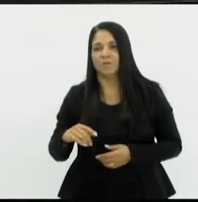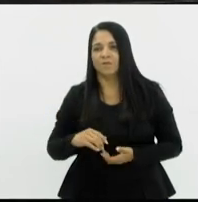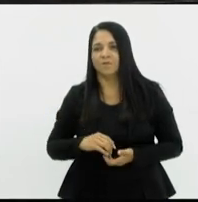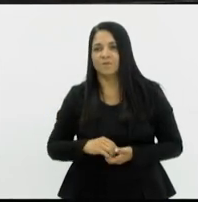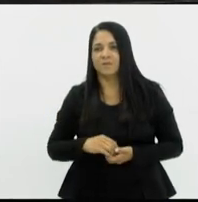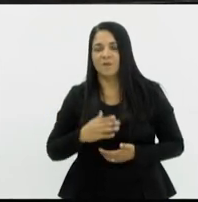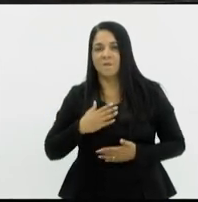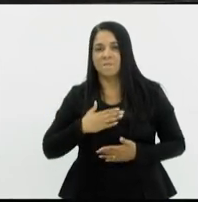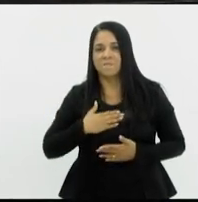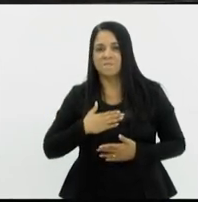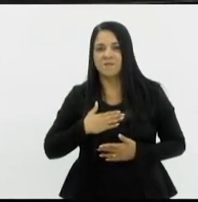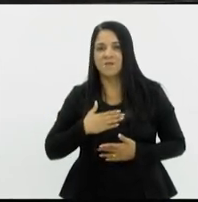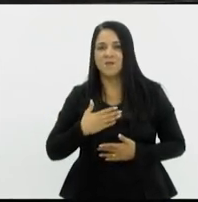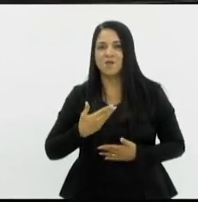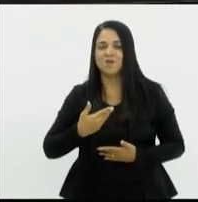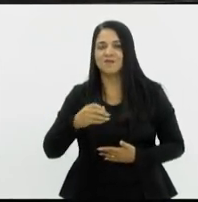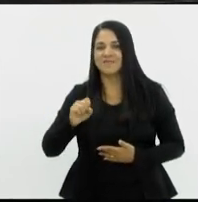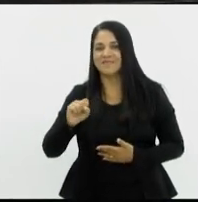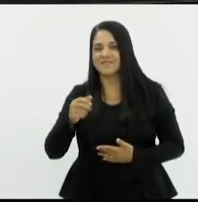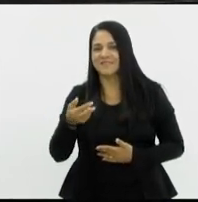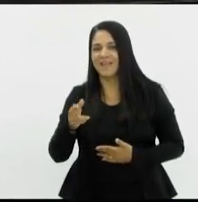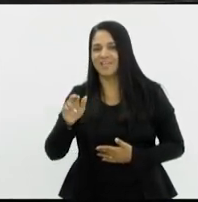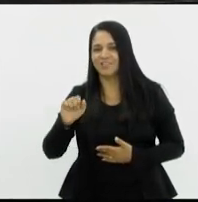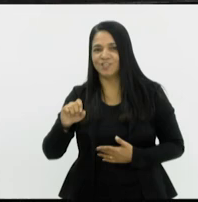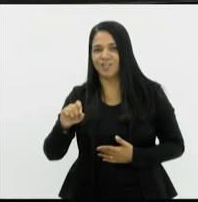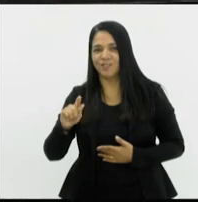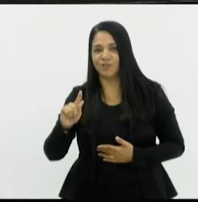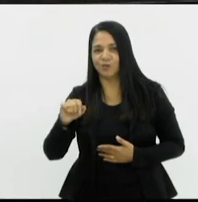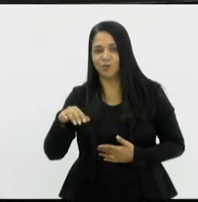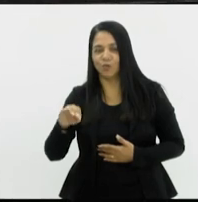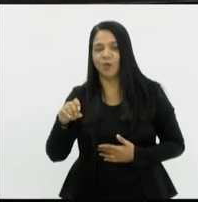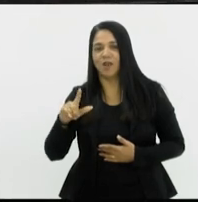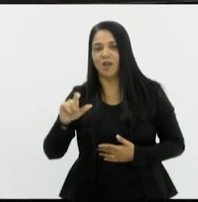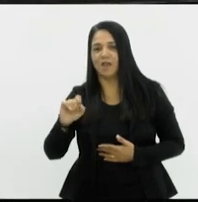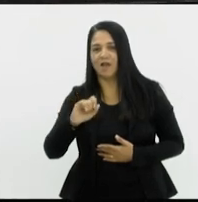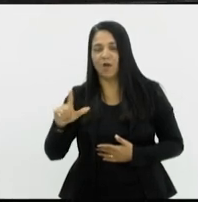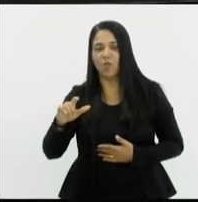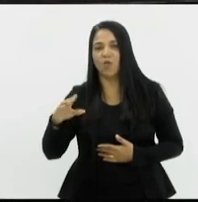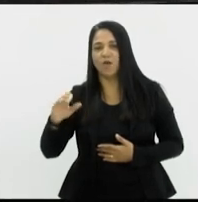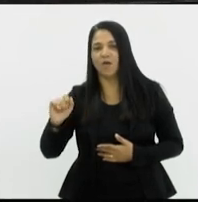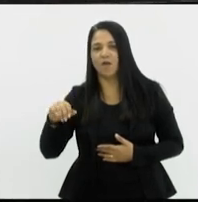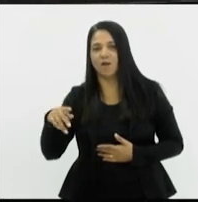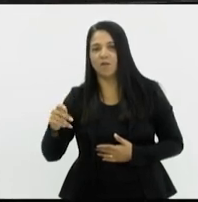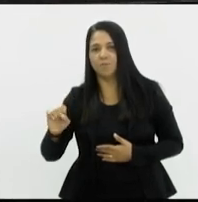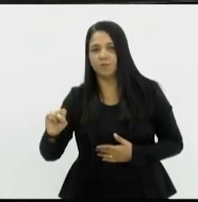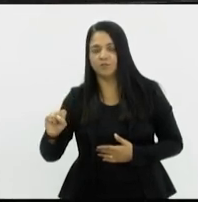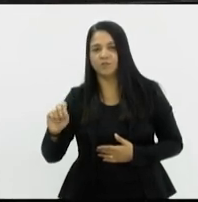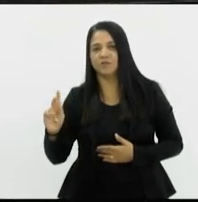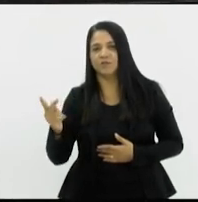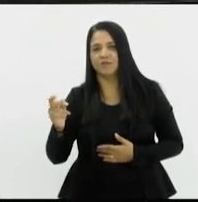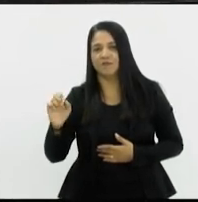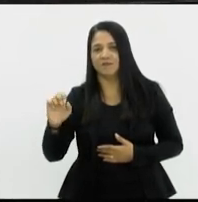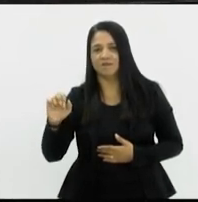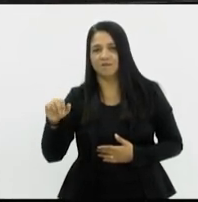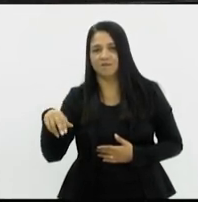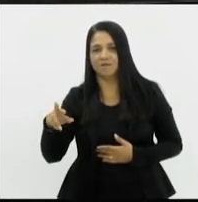meu sargenteante, eterno sargenteante, Leal, Campos, Henrique, Edgar,